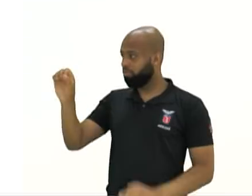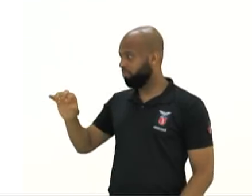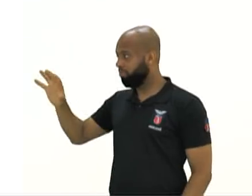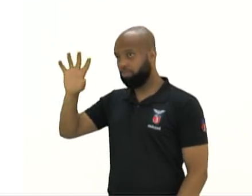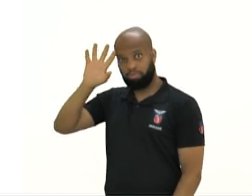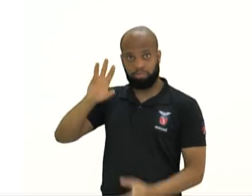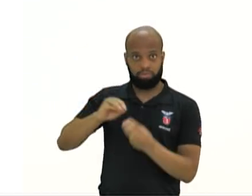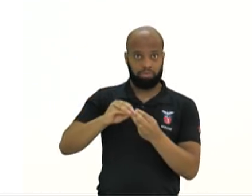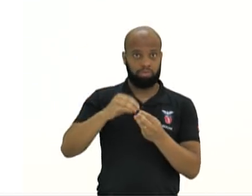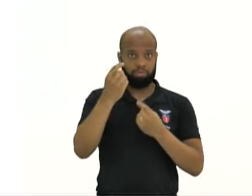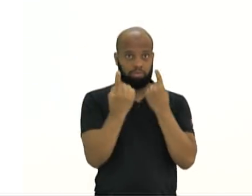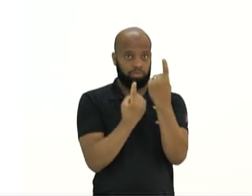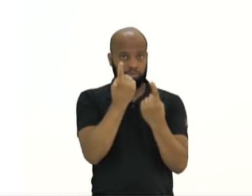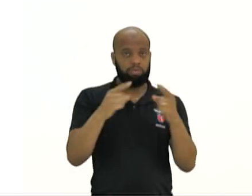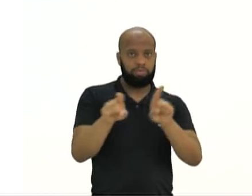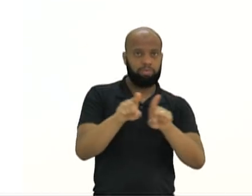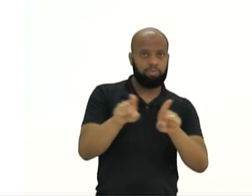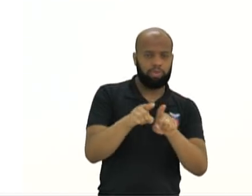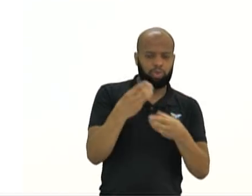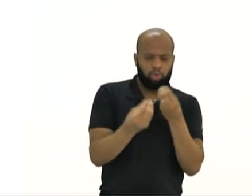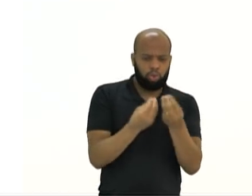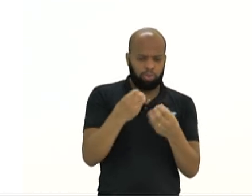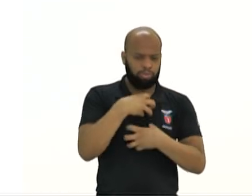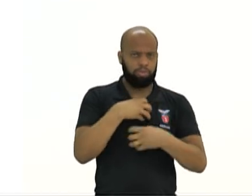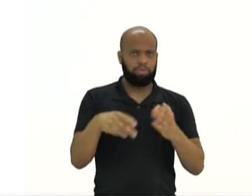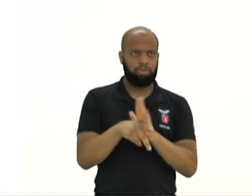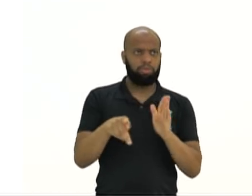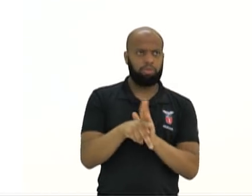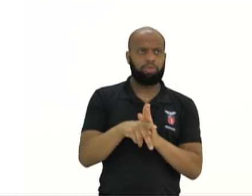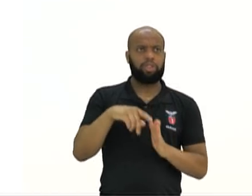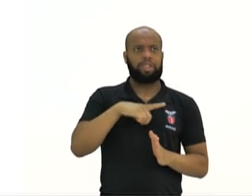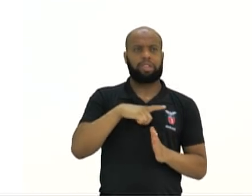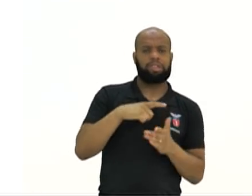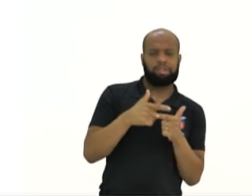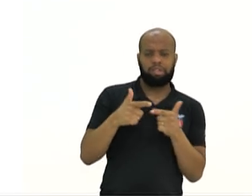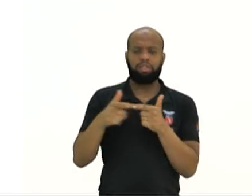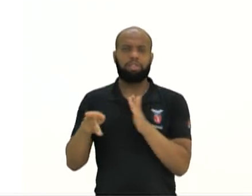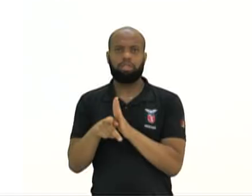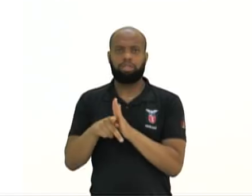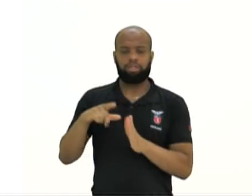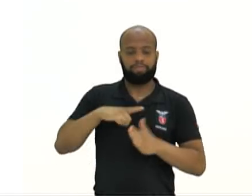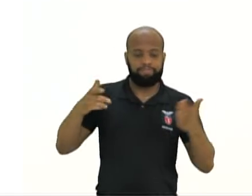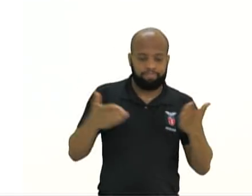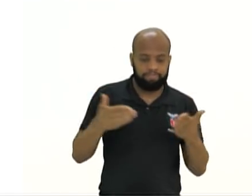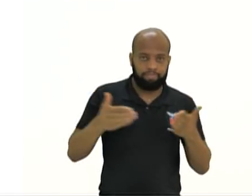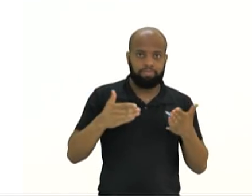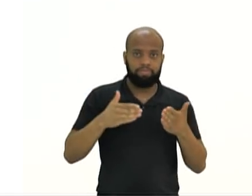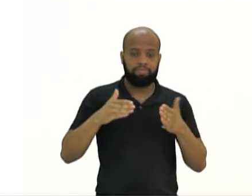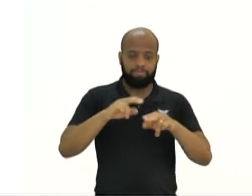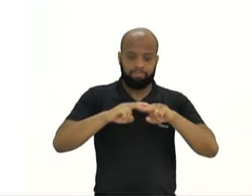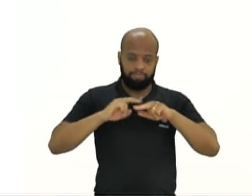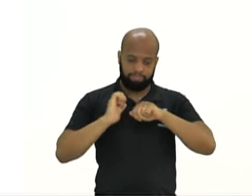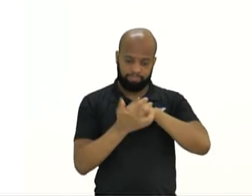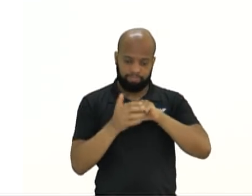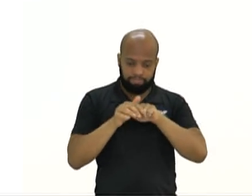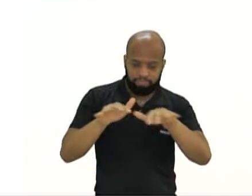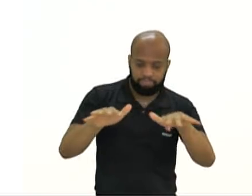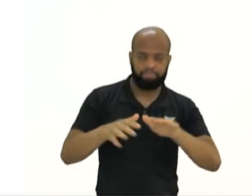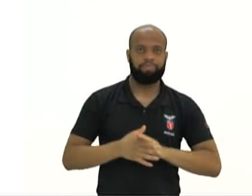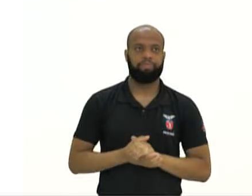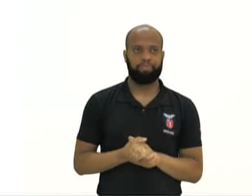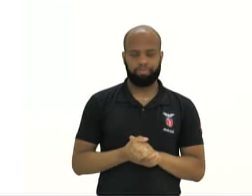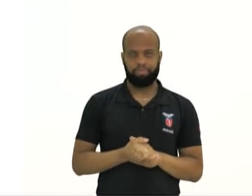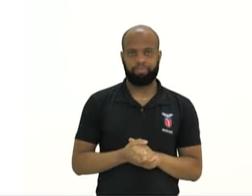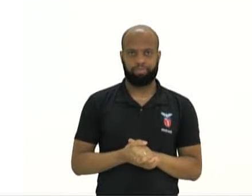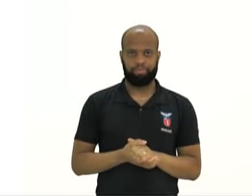compreender as causas da recessão, né, que esses países vêm encontrando agora durante a pandemia.